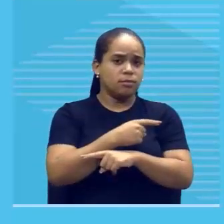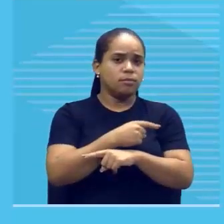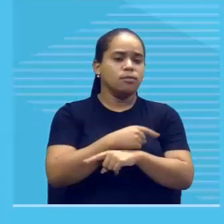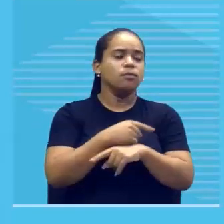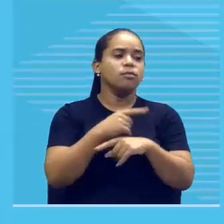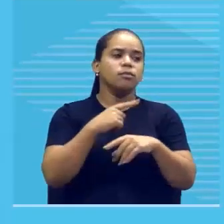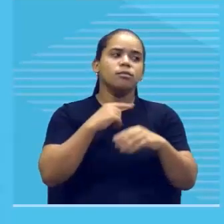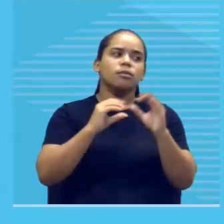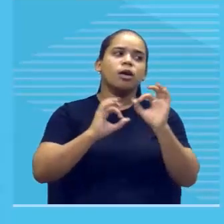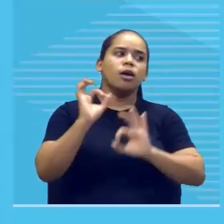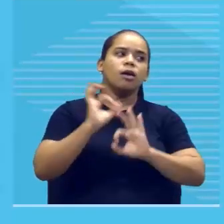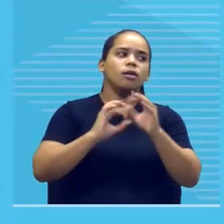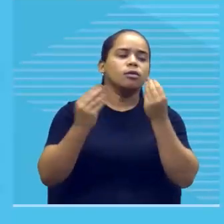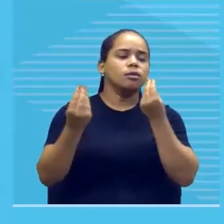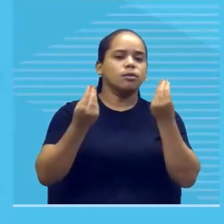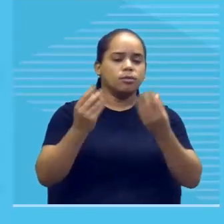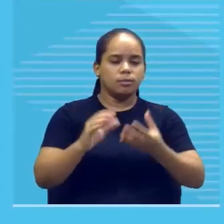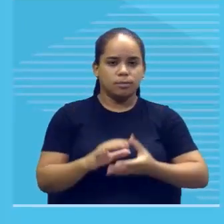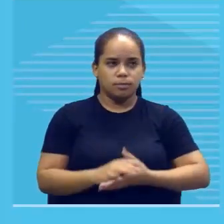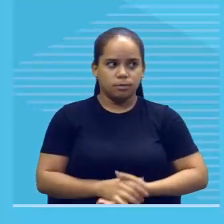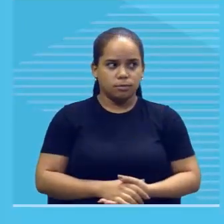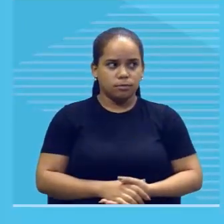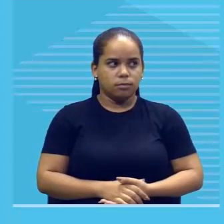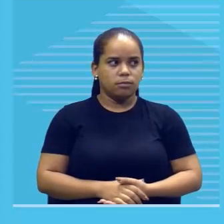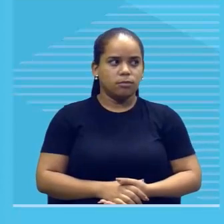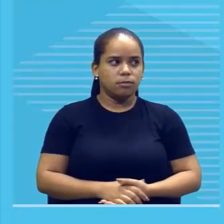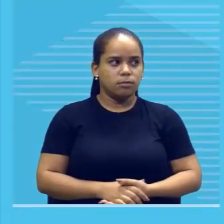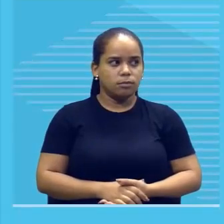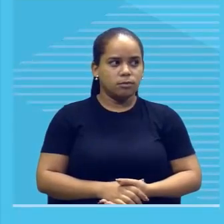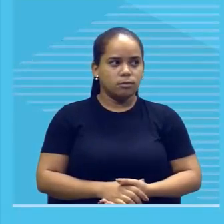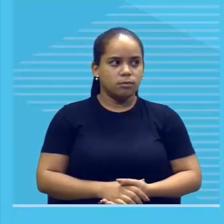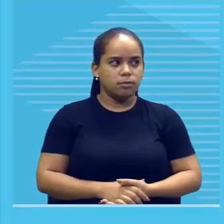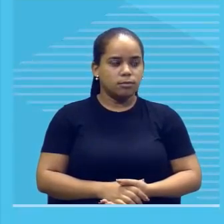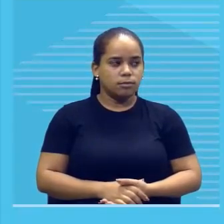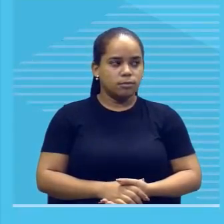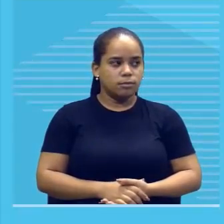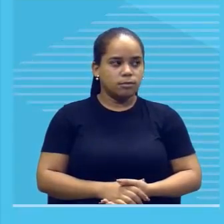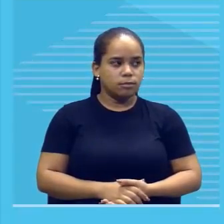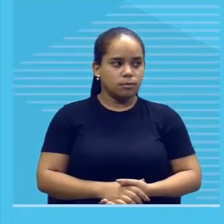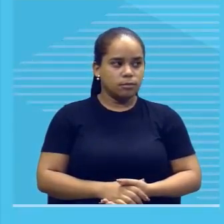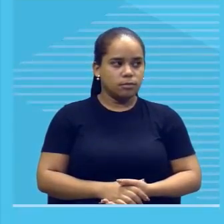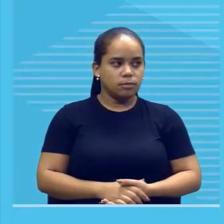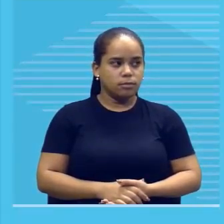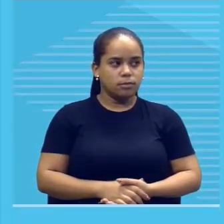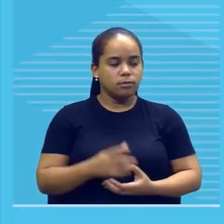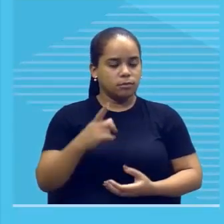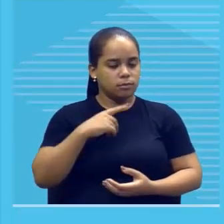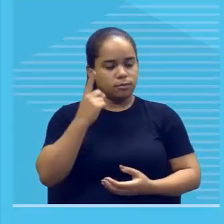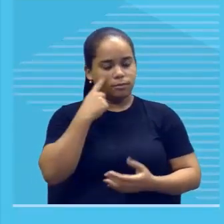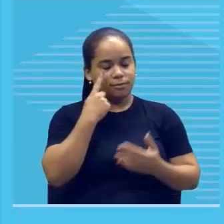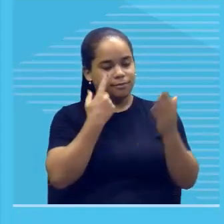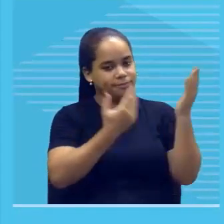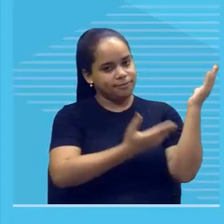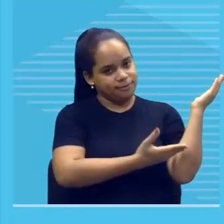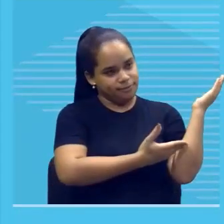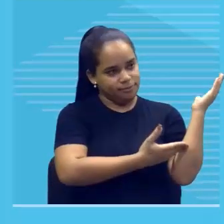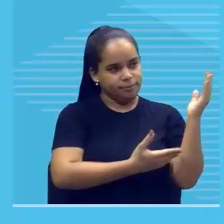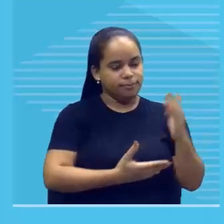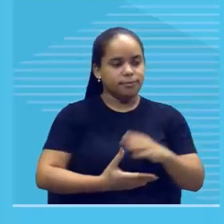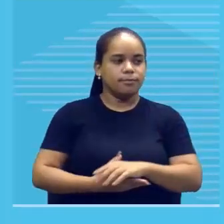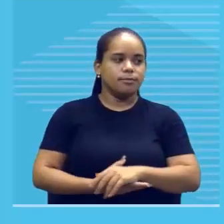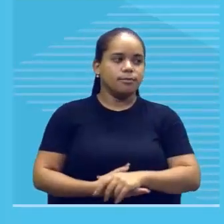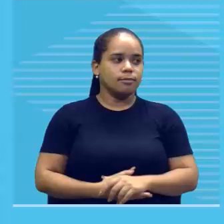como é que fica nossa armação vamos lá a nossa variável está em dias 18 sobre sobre x